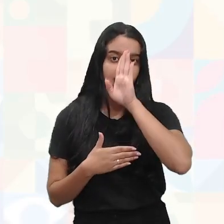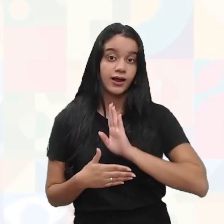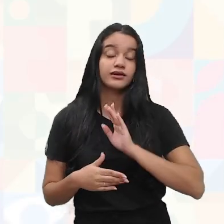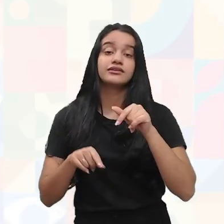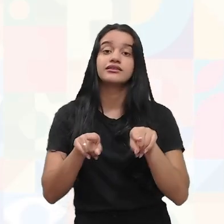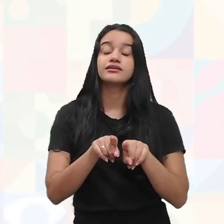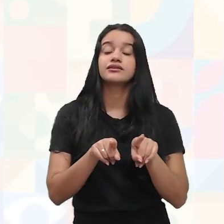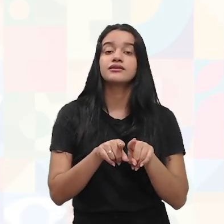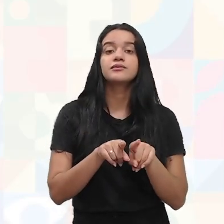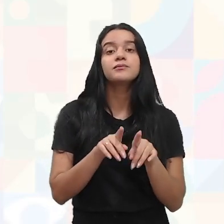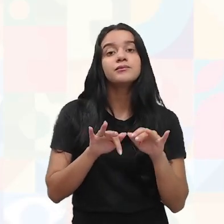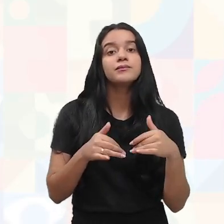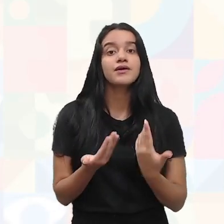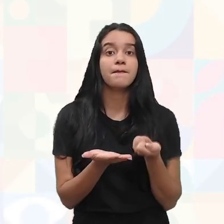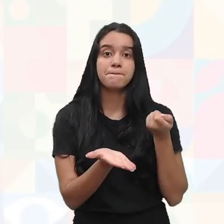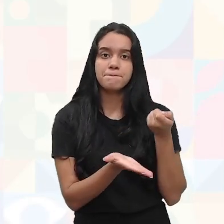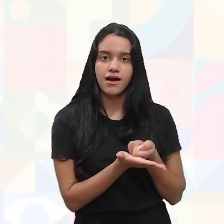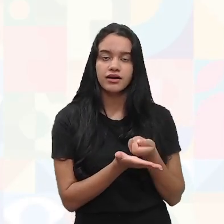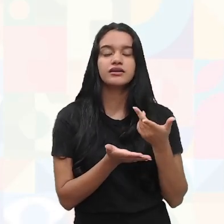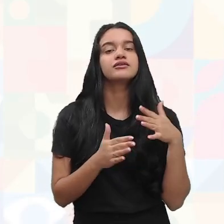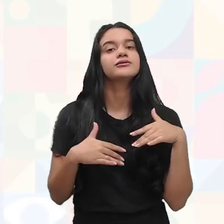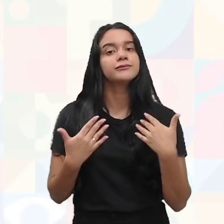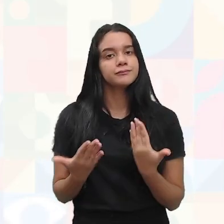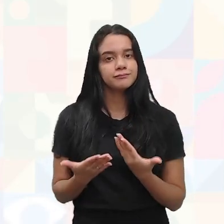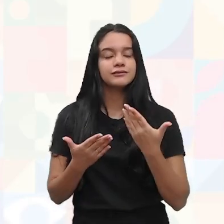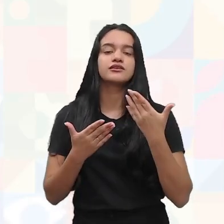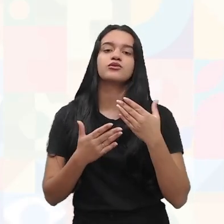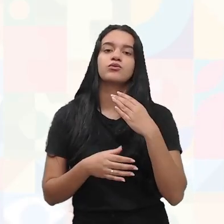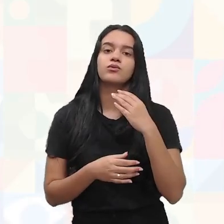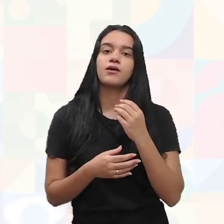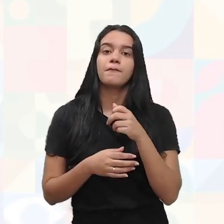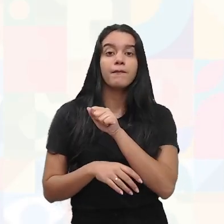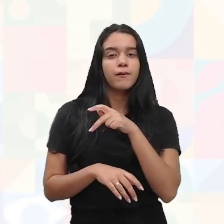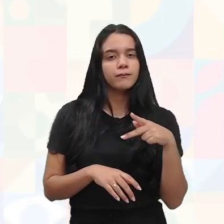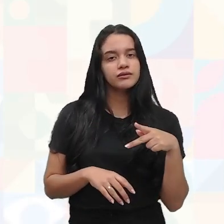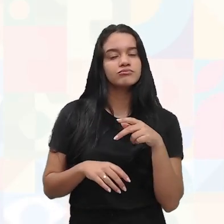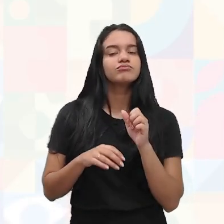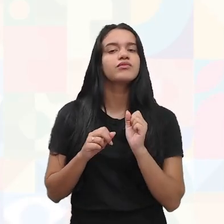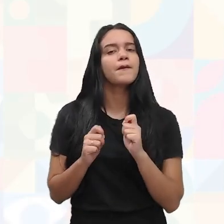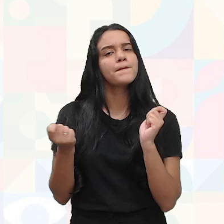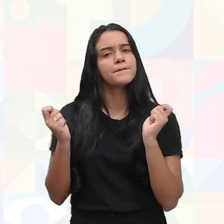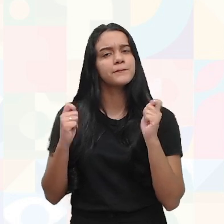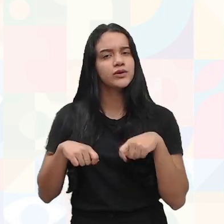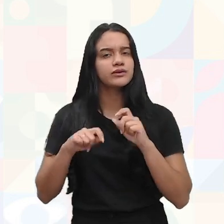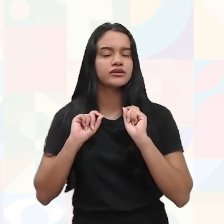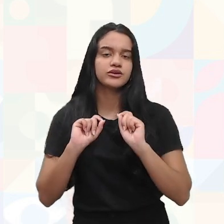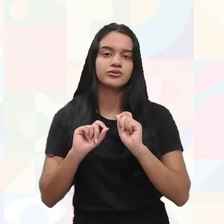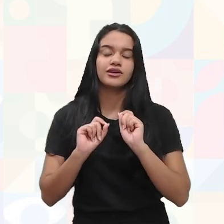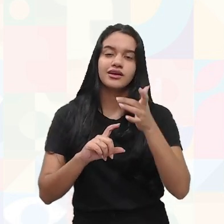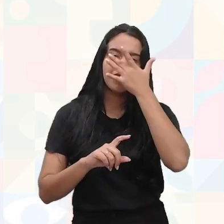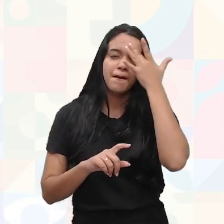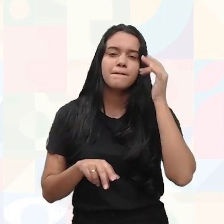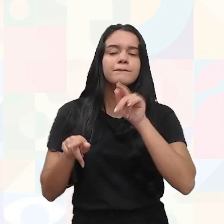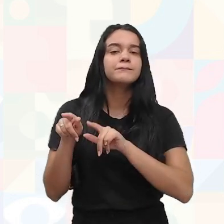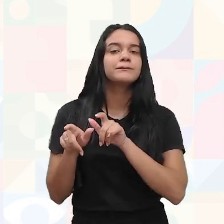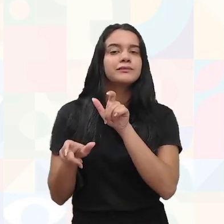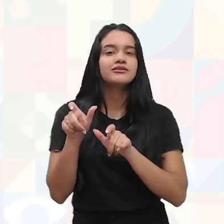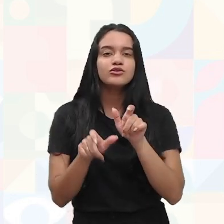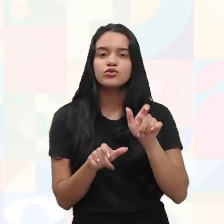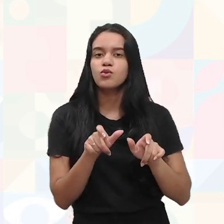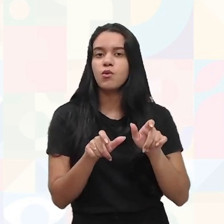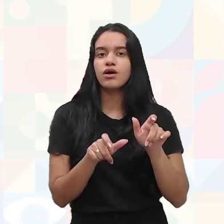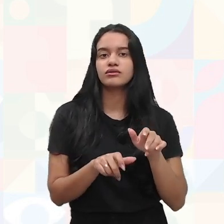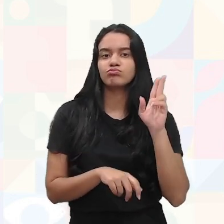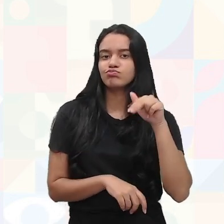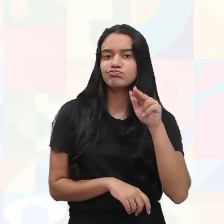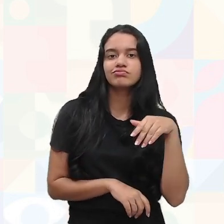a versão premium. Então, além dele ser uma ferramenta que ele possibilita que pessoas que nunca tiveram experiência com